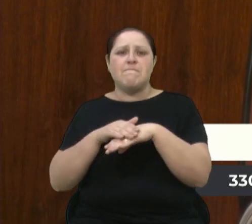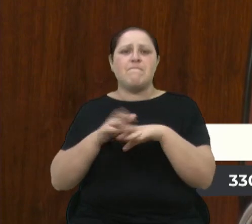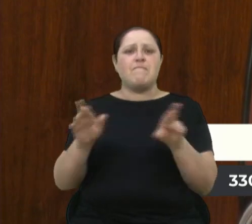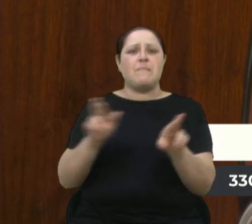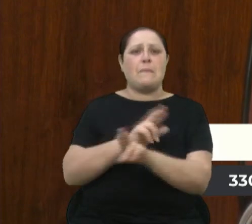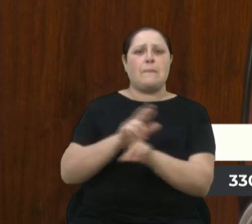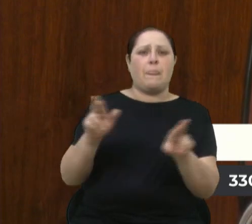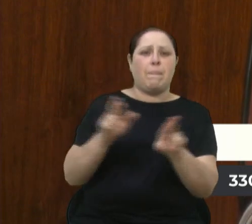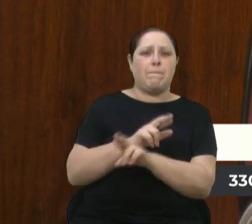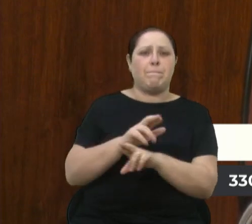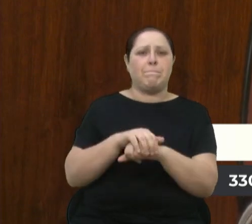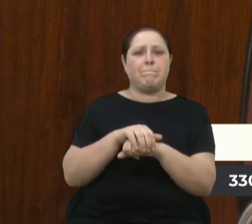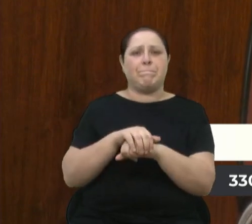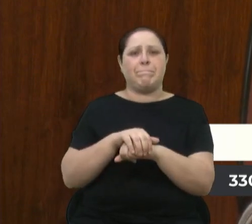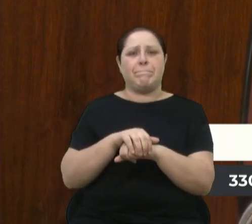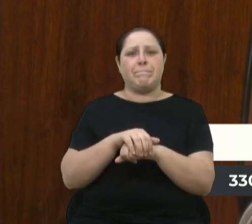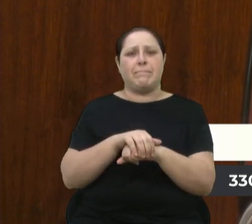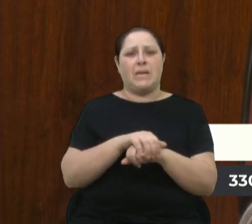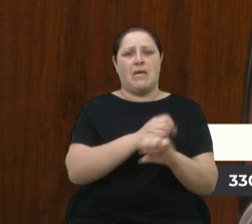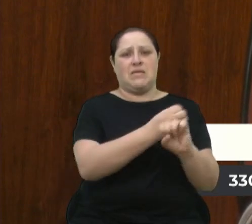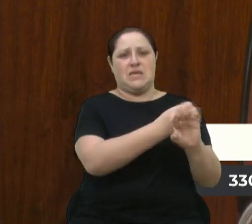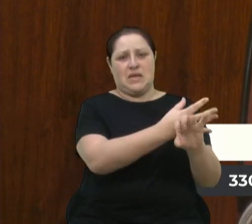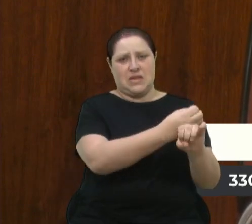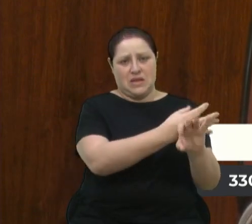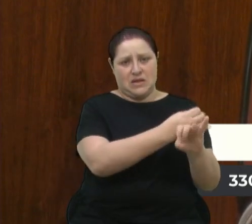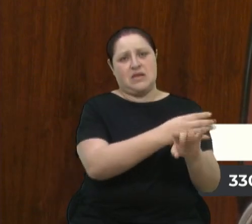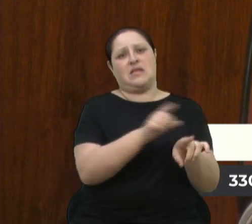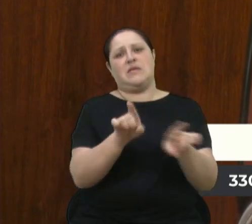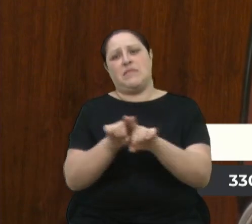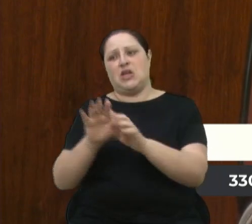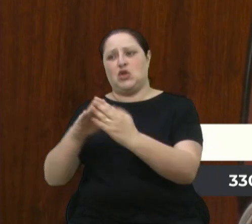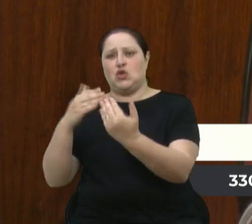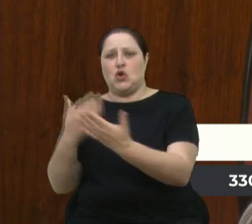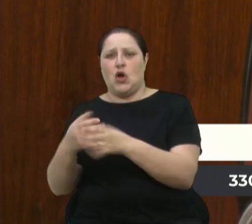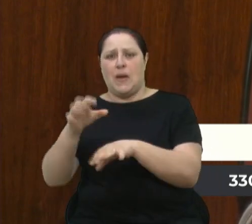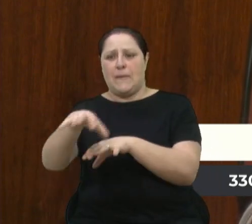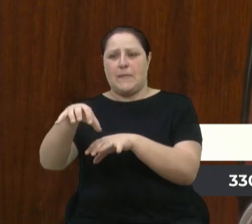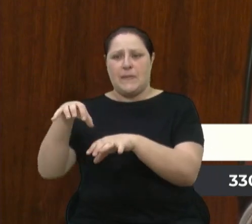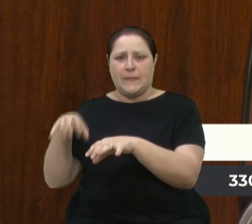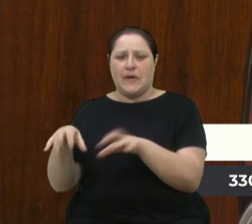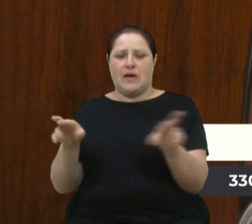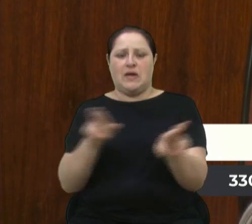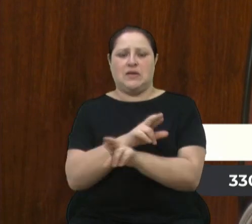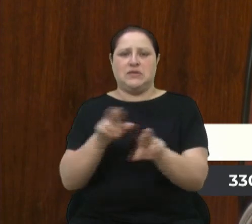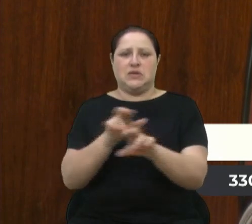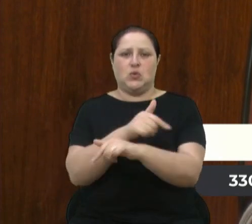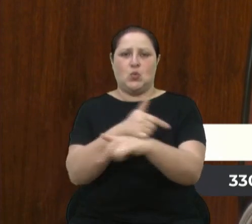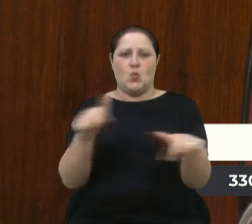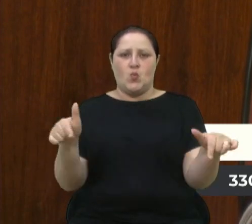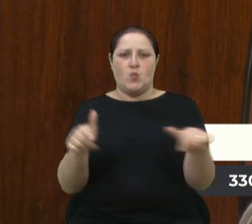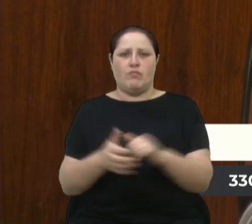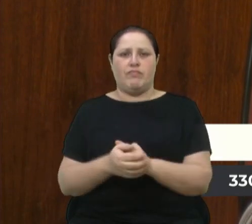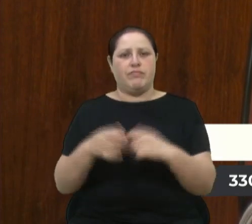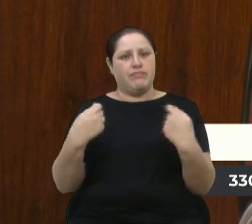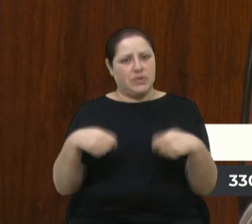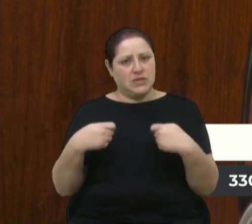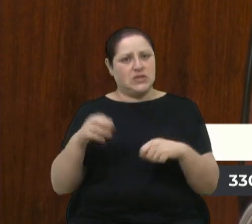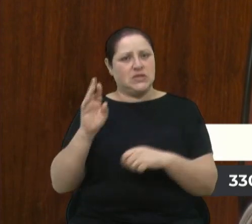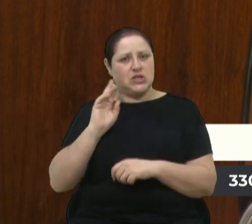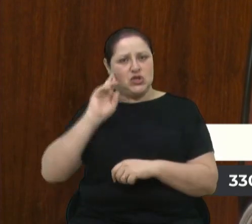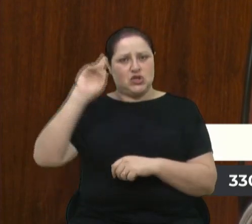relação entre a secretaria e as escolas. É necessário que as gestões sejam